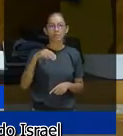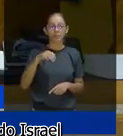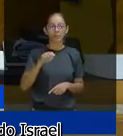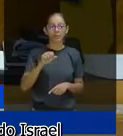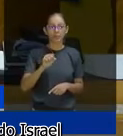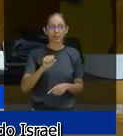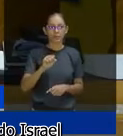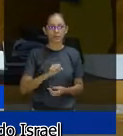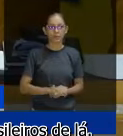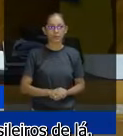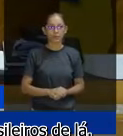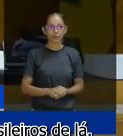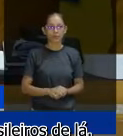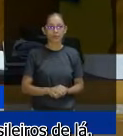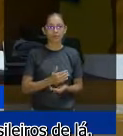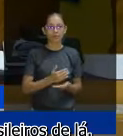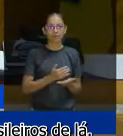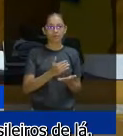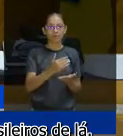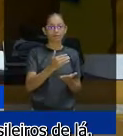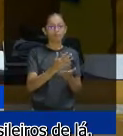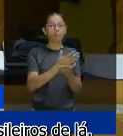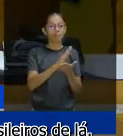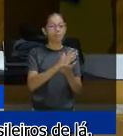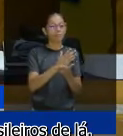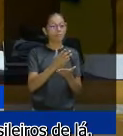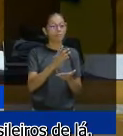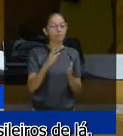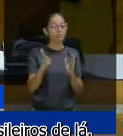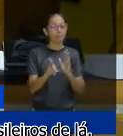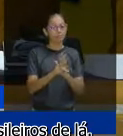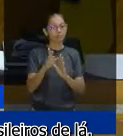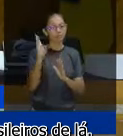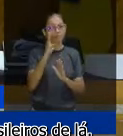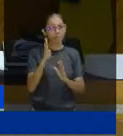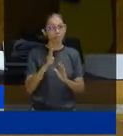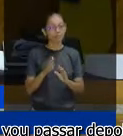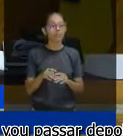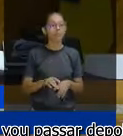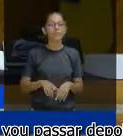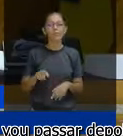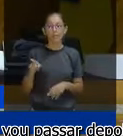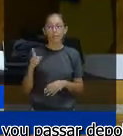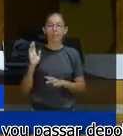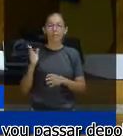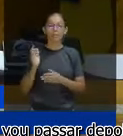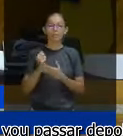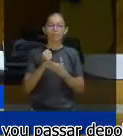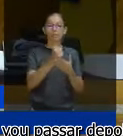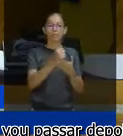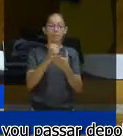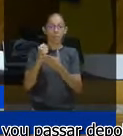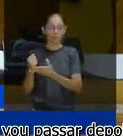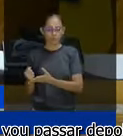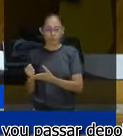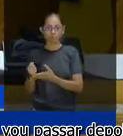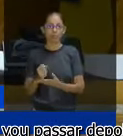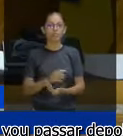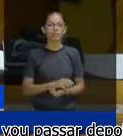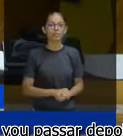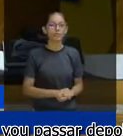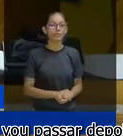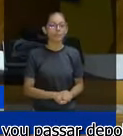entrar na faixa de Gaza, tiveram que tirar brasileiros de lá. E quem foi buscar os brasileiros foi o Roberto. Roberto está lá, vou passar depois o contato